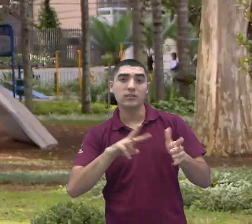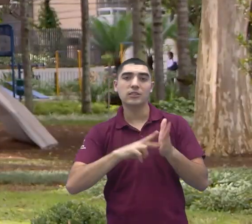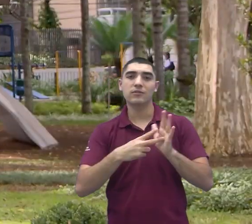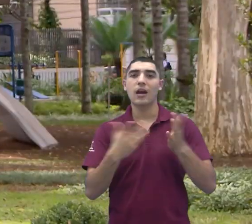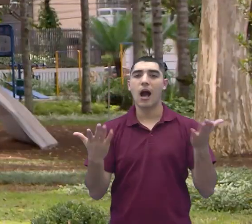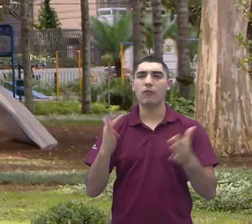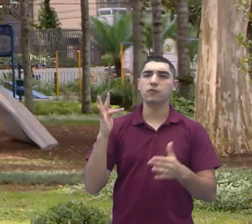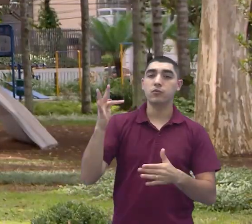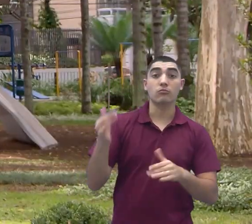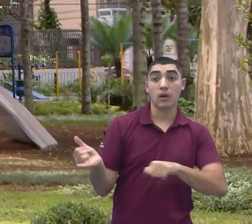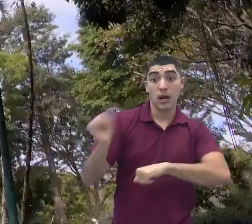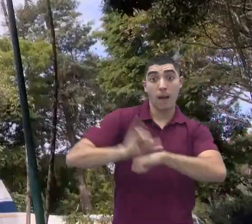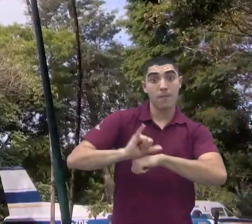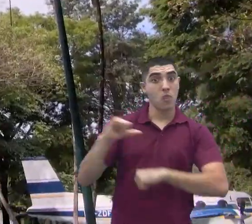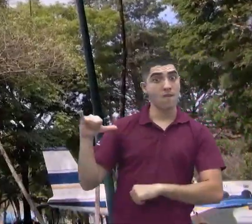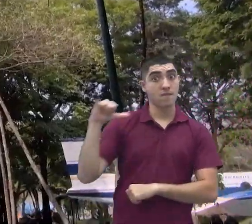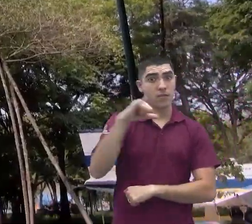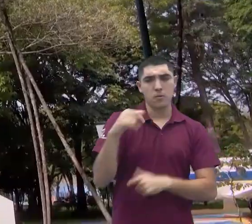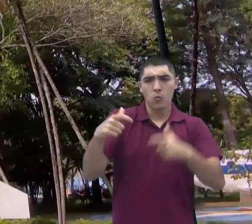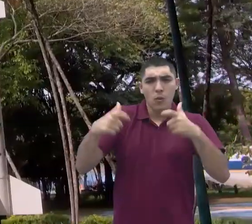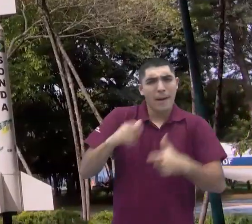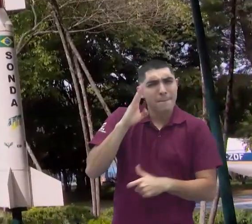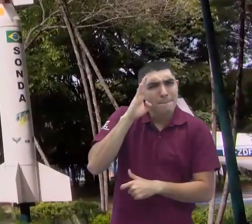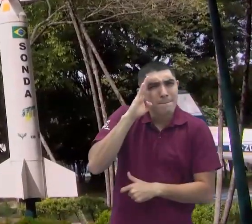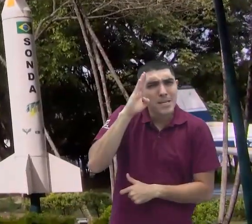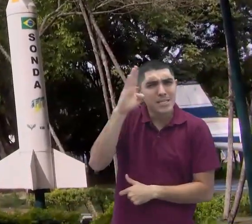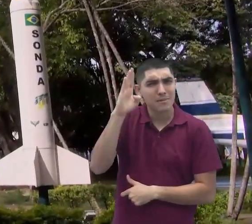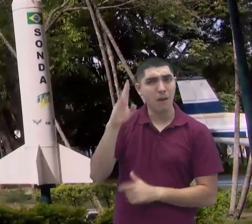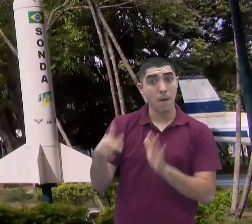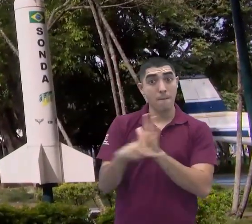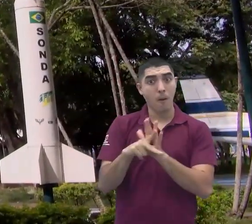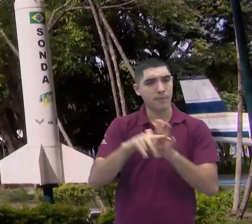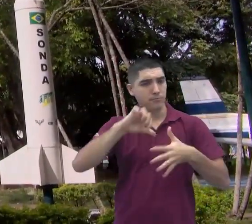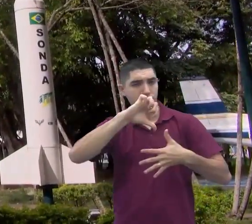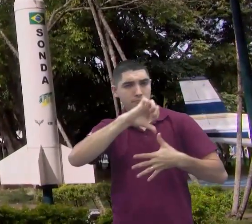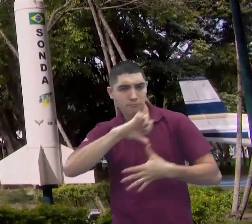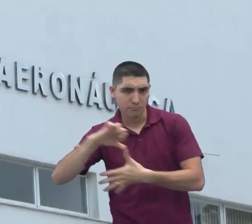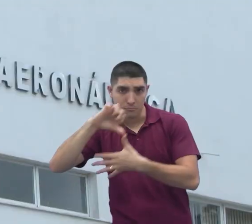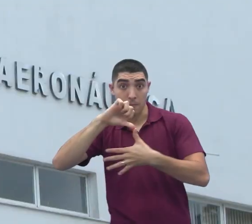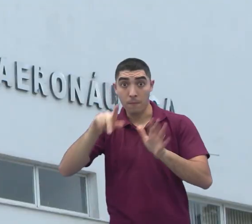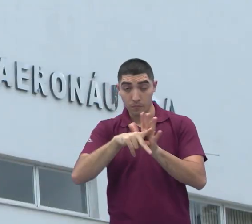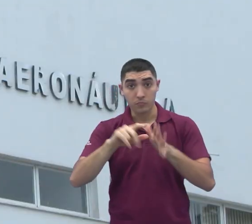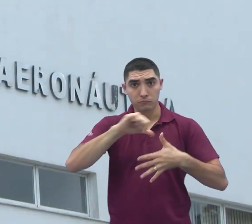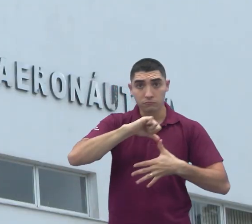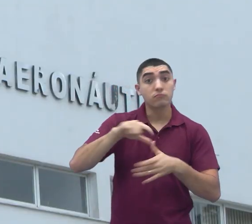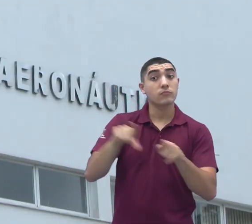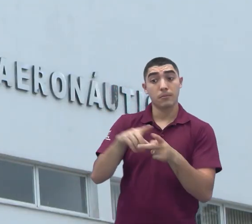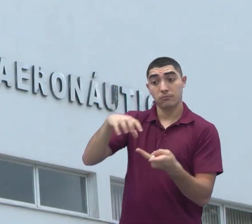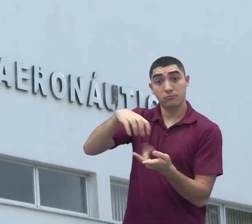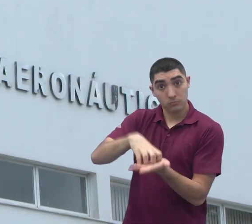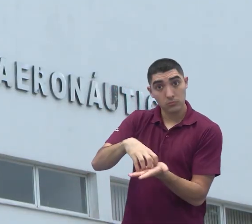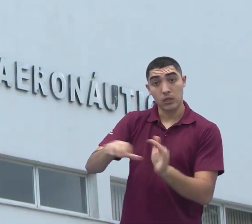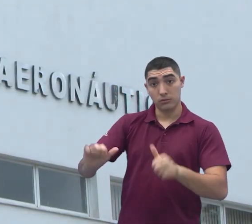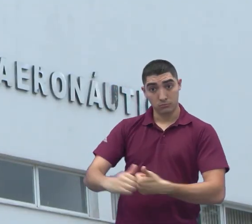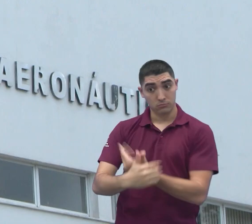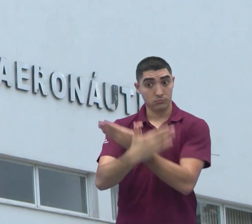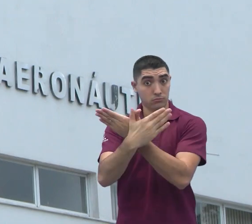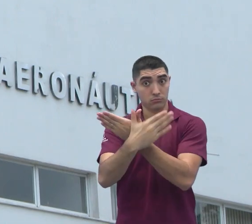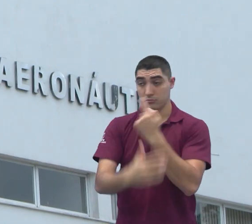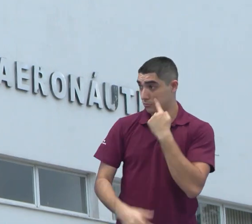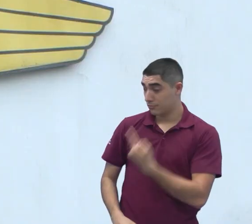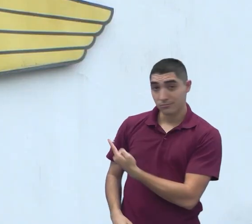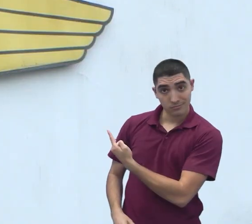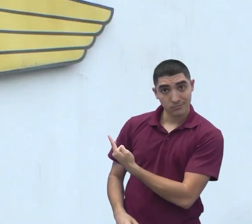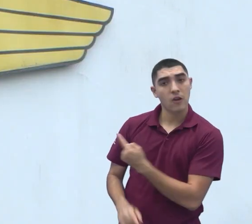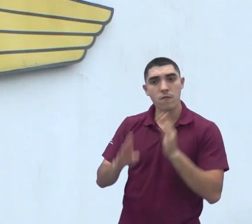a capital do avião, principal polo aeroespacial da América Latina, sede do Instituto Tecnológico de